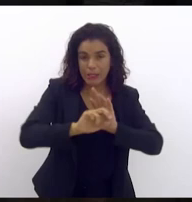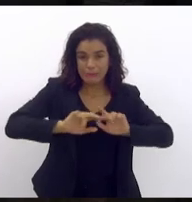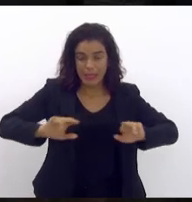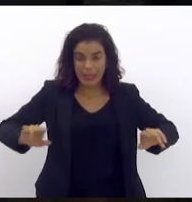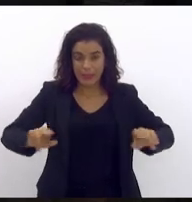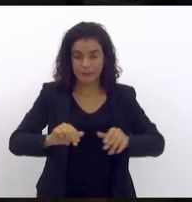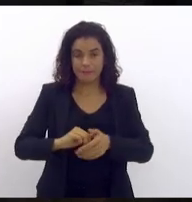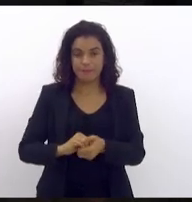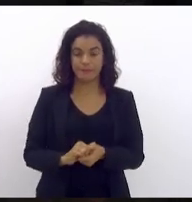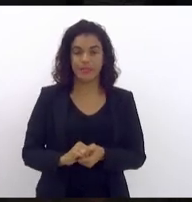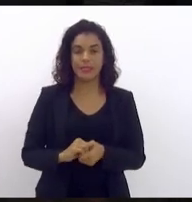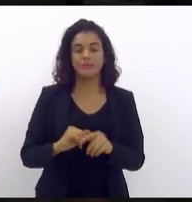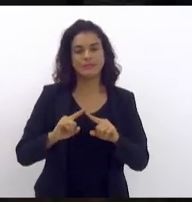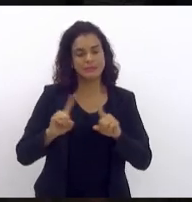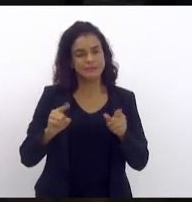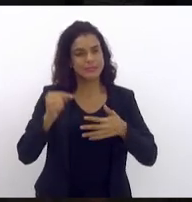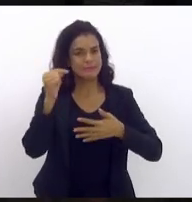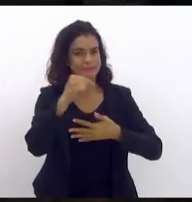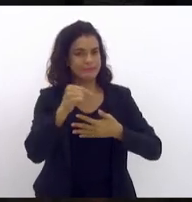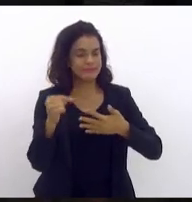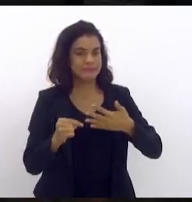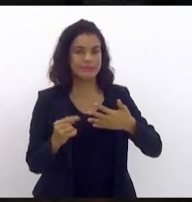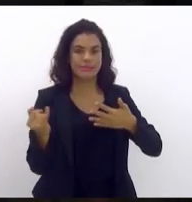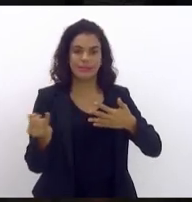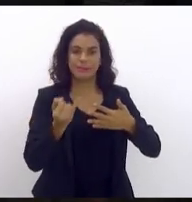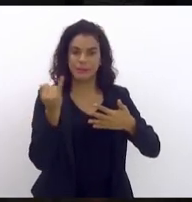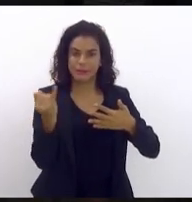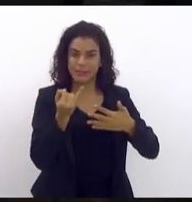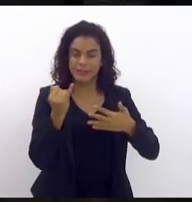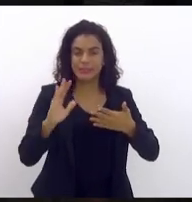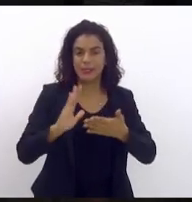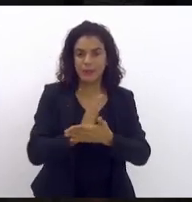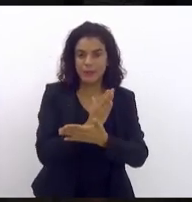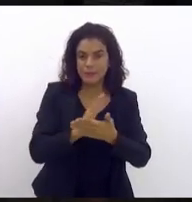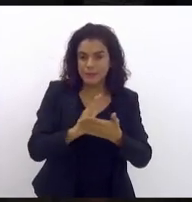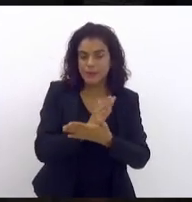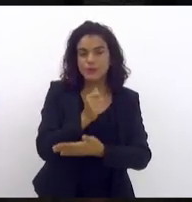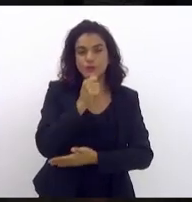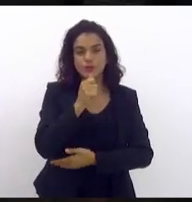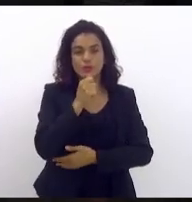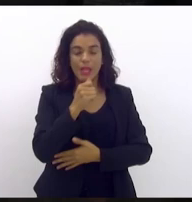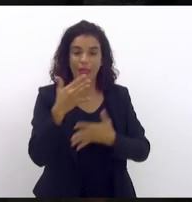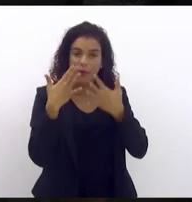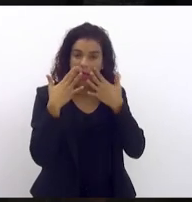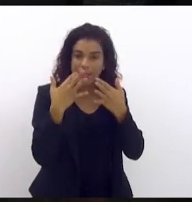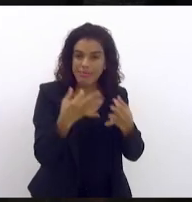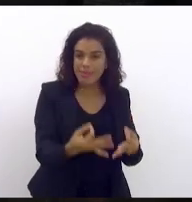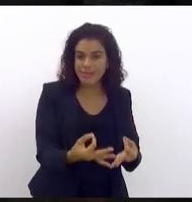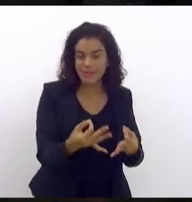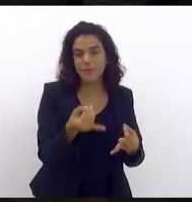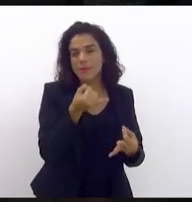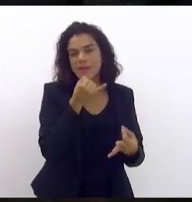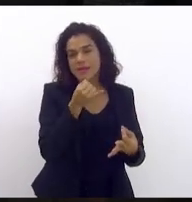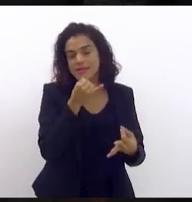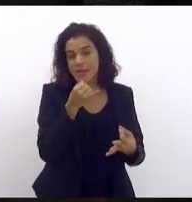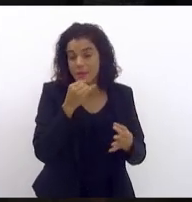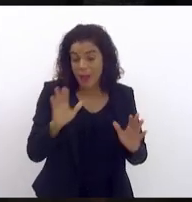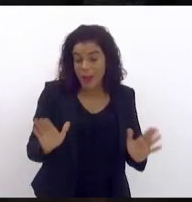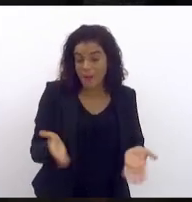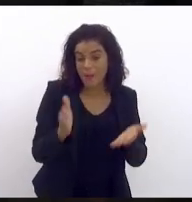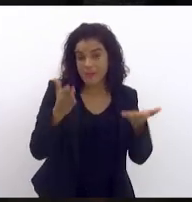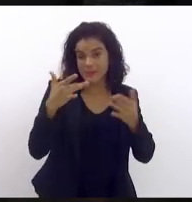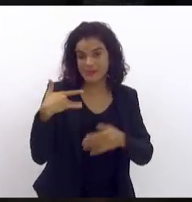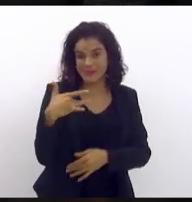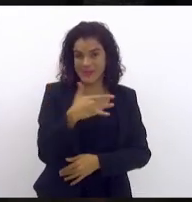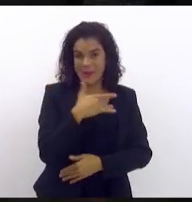questões de enorme importância que muit das vezes não recebem atenção a exemplo da promoção da saúde